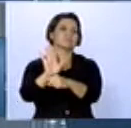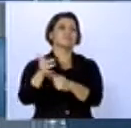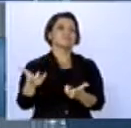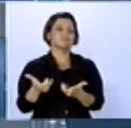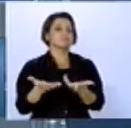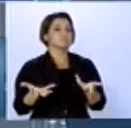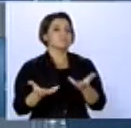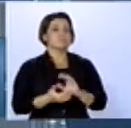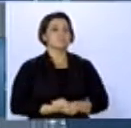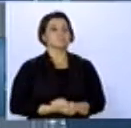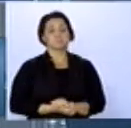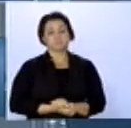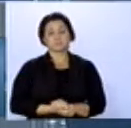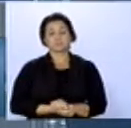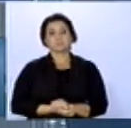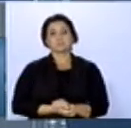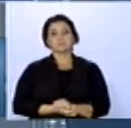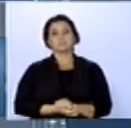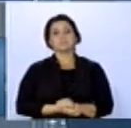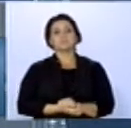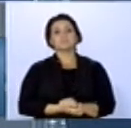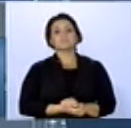não faria